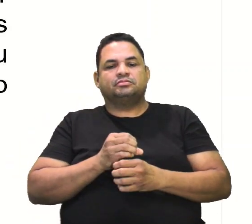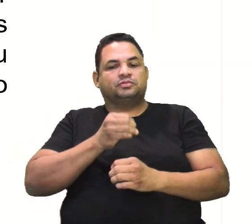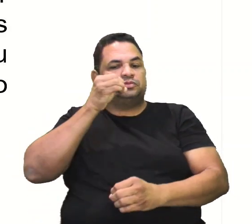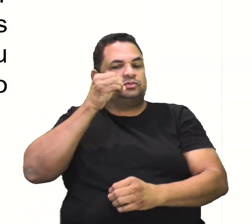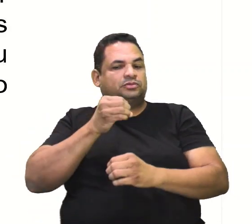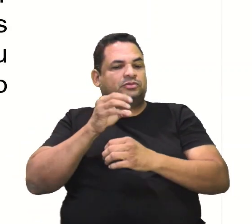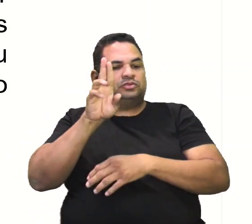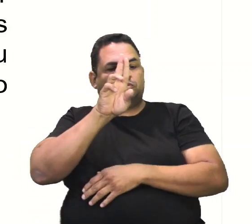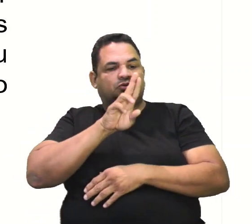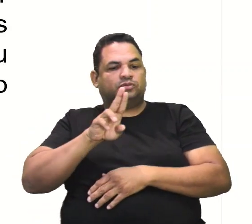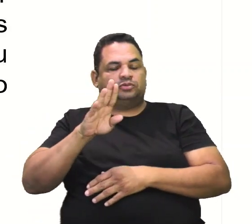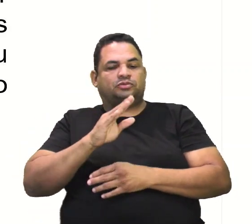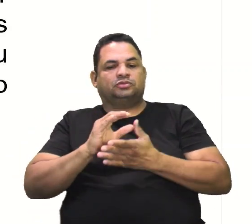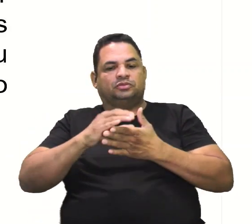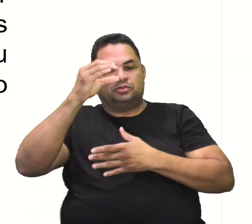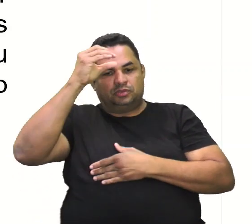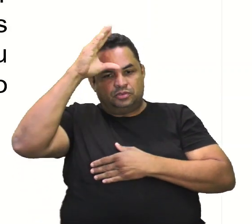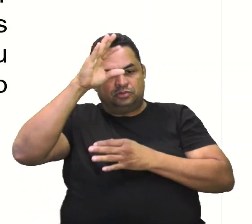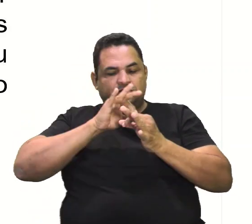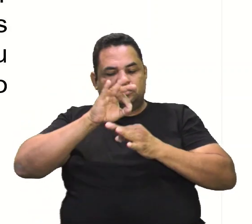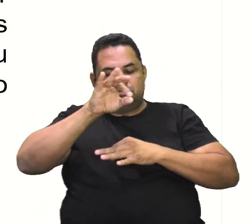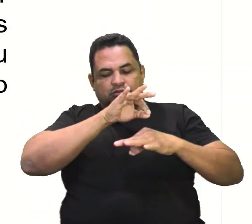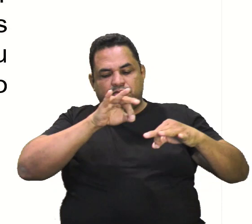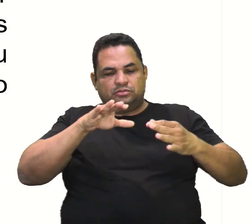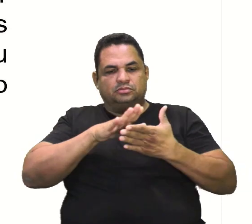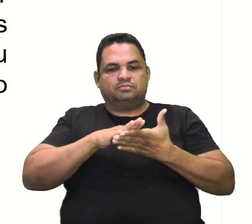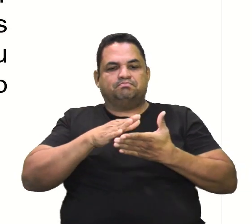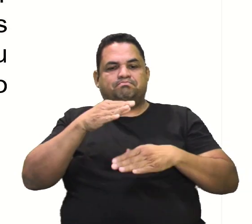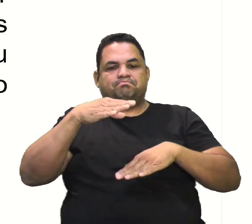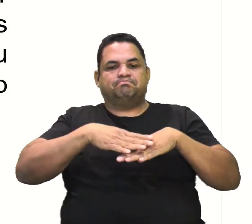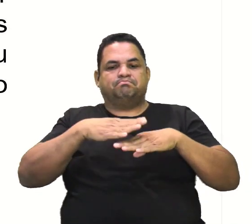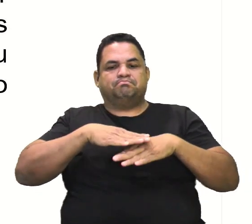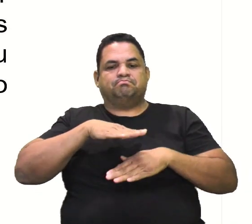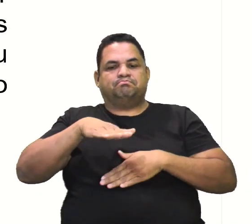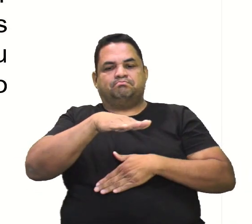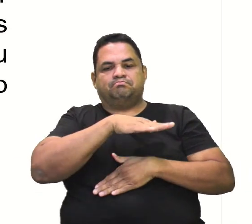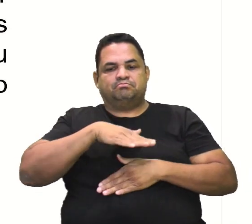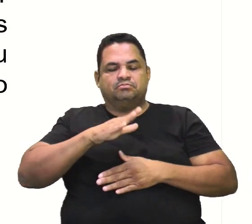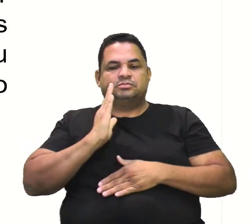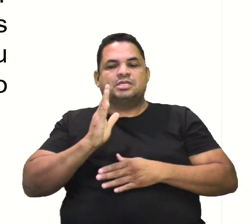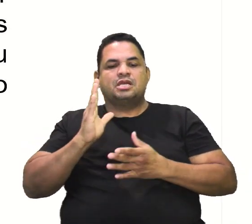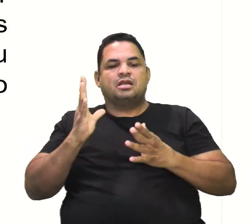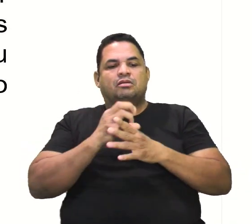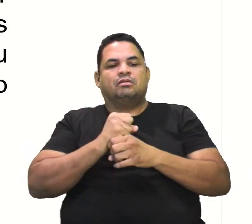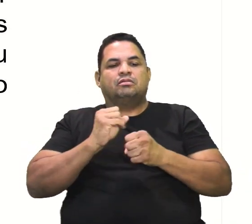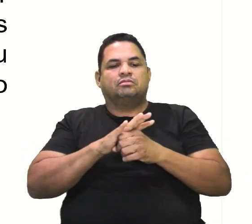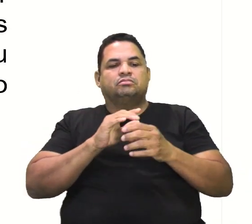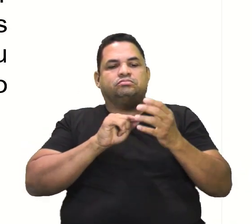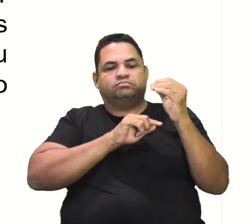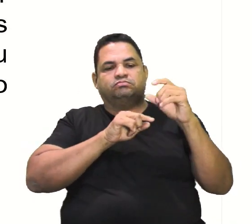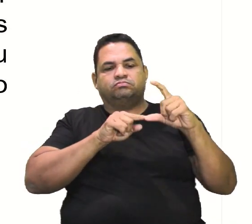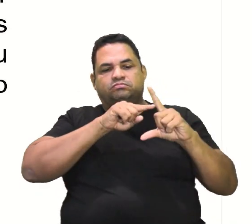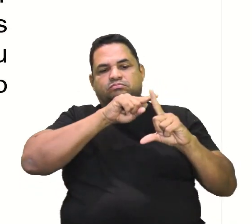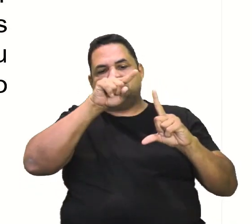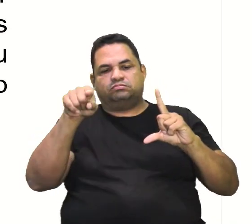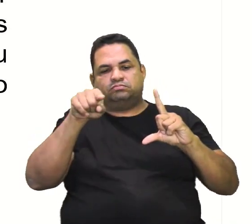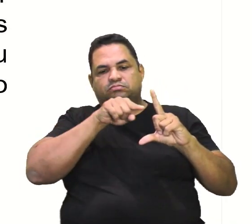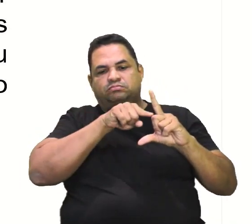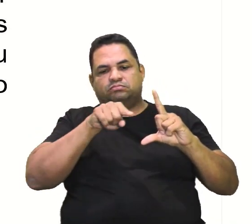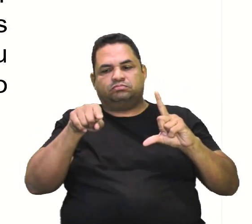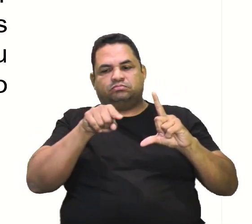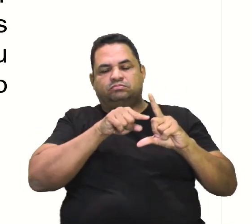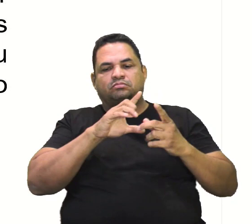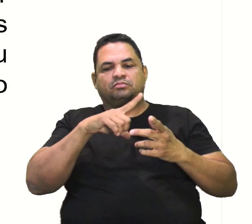seus conhecimentos de geometria plana, já calculou que o raio do arco de circunferência projetado pelo arquiteto é